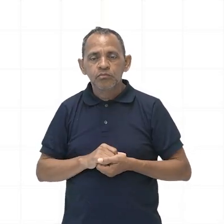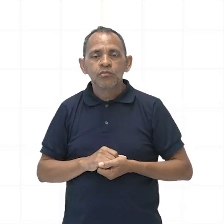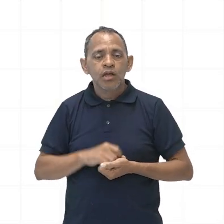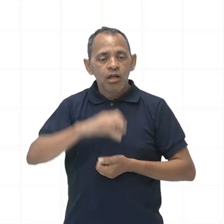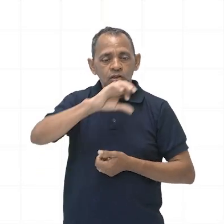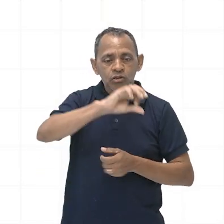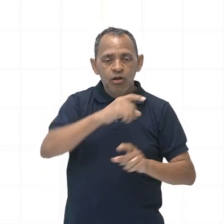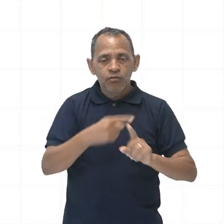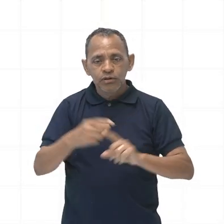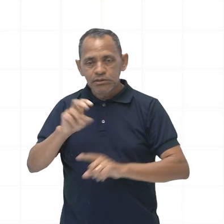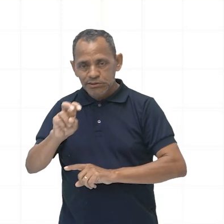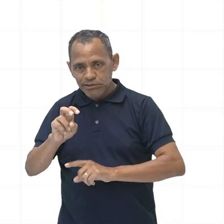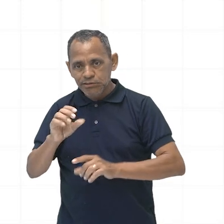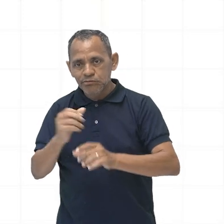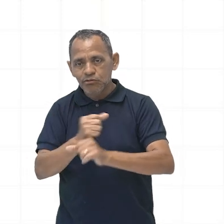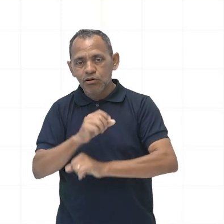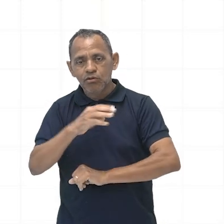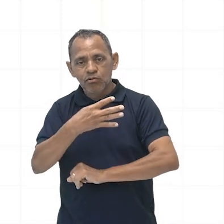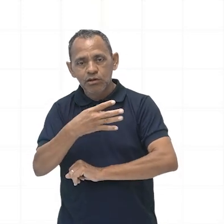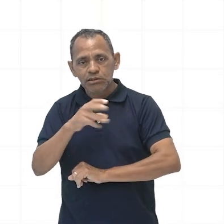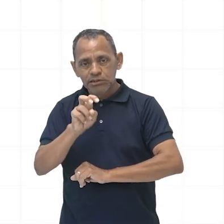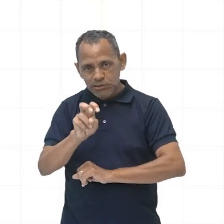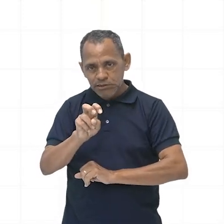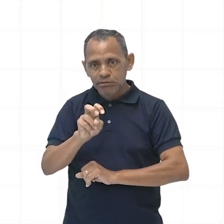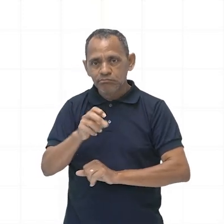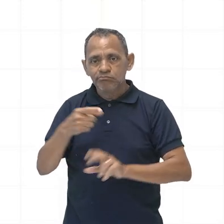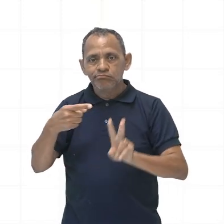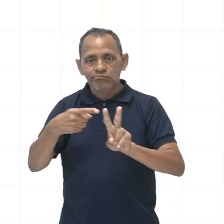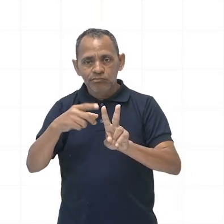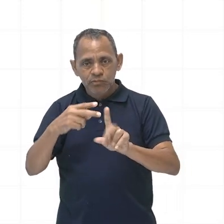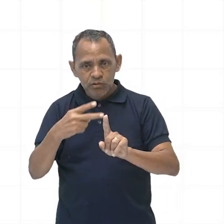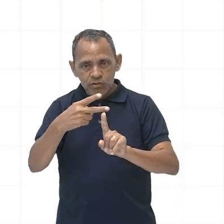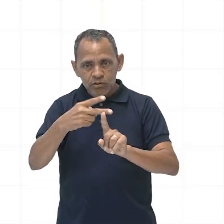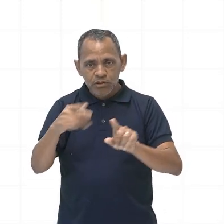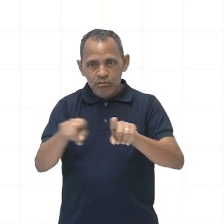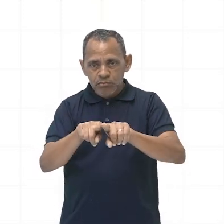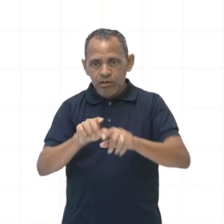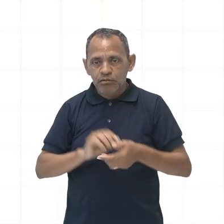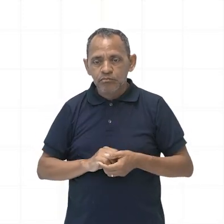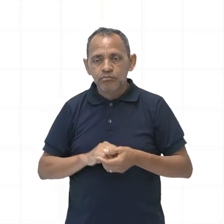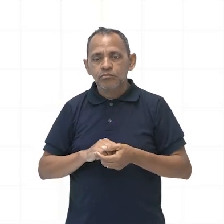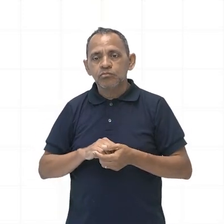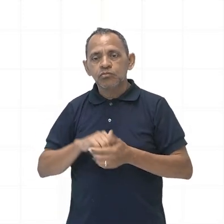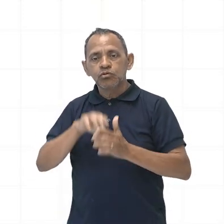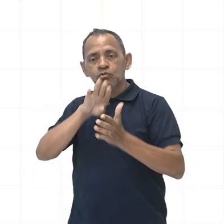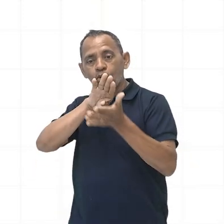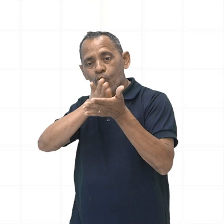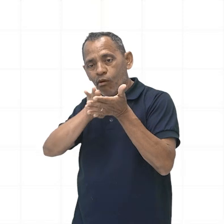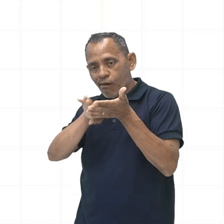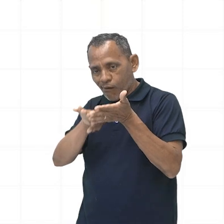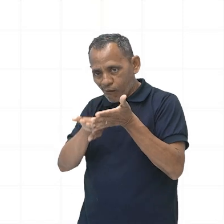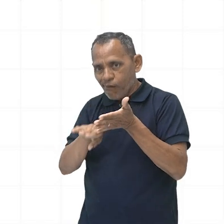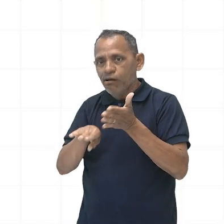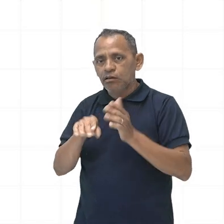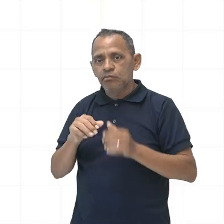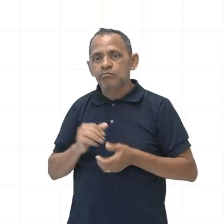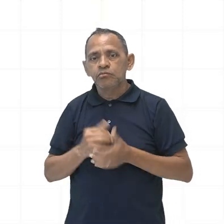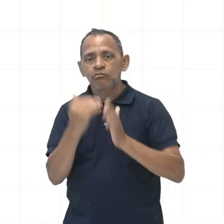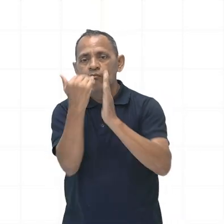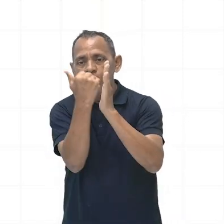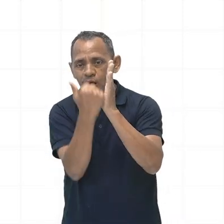a raiz, vai ficar a raiz quadrada de 45. Decompondo 45, nós podemos começar por